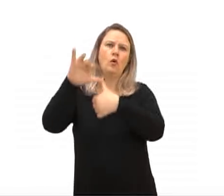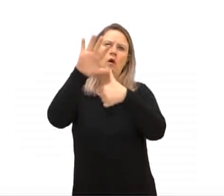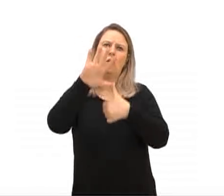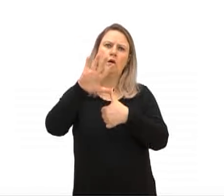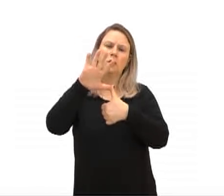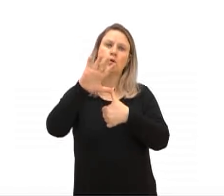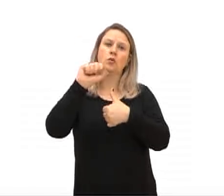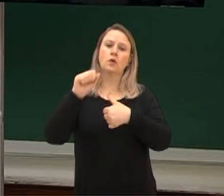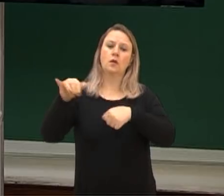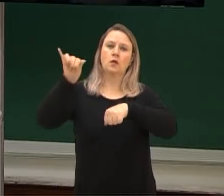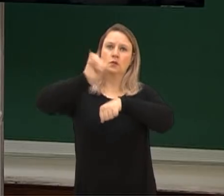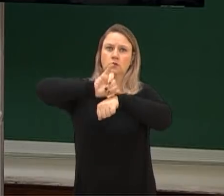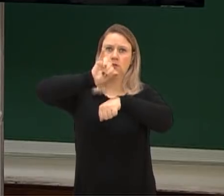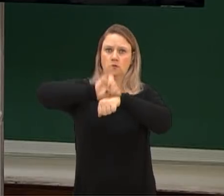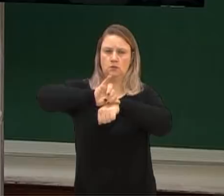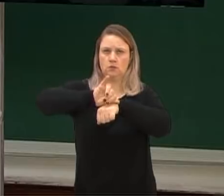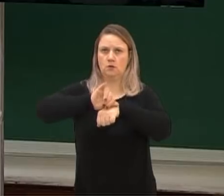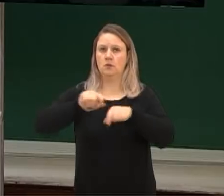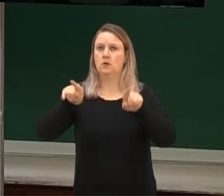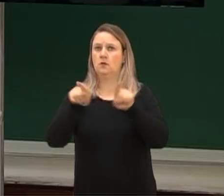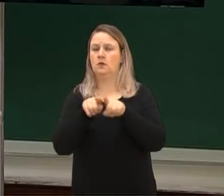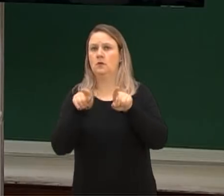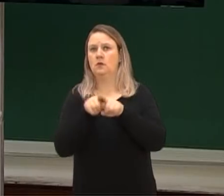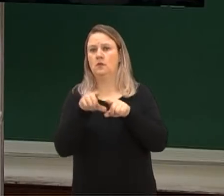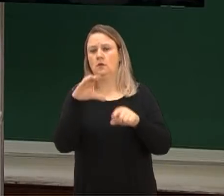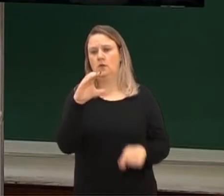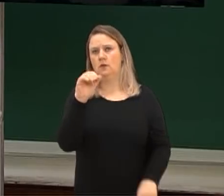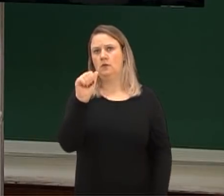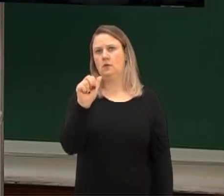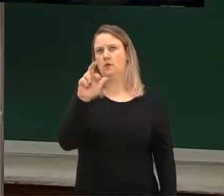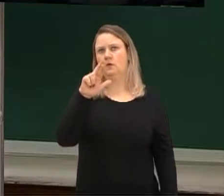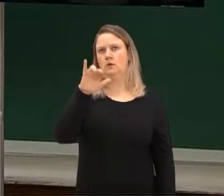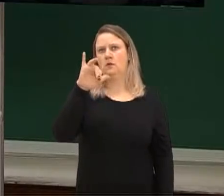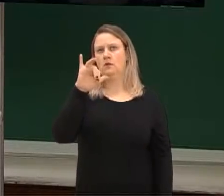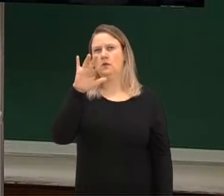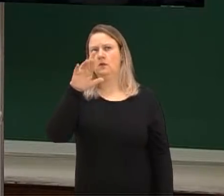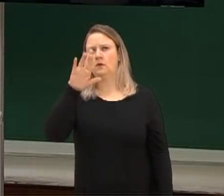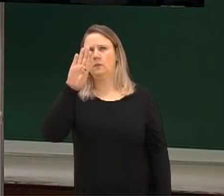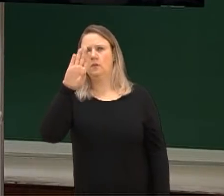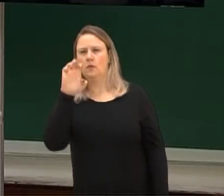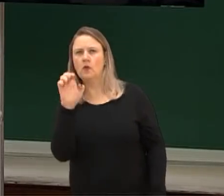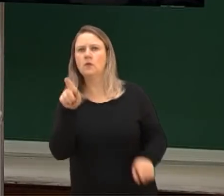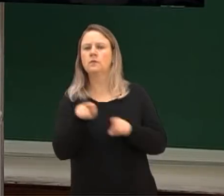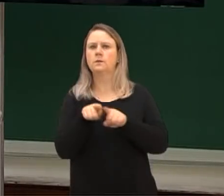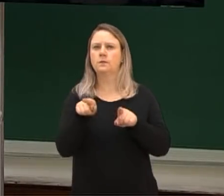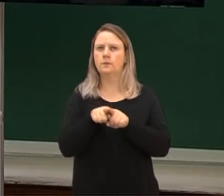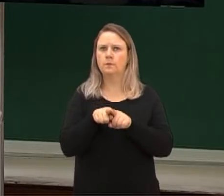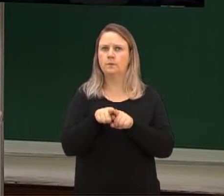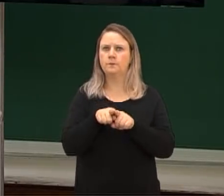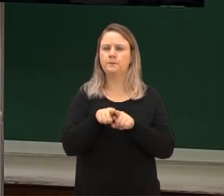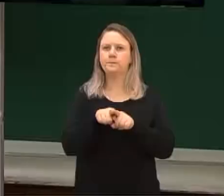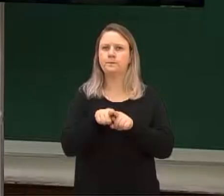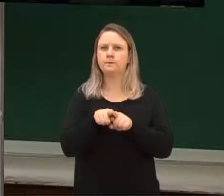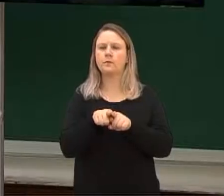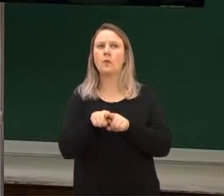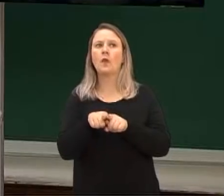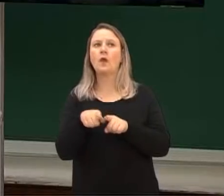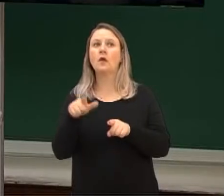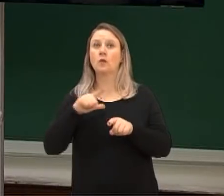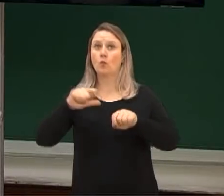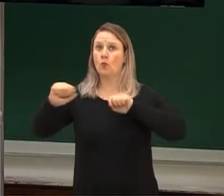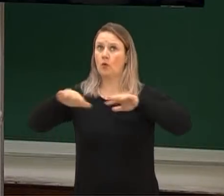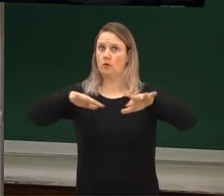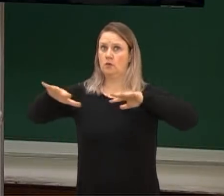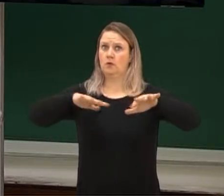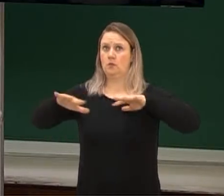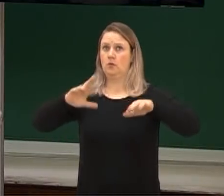ilha, na verdade é uma meia ilha, porque é o Haiti e a República Dominicana formando uma ilha só. E este terremoto que aconteceu no